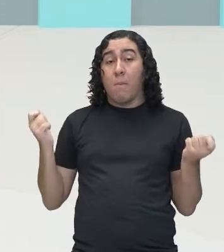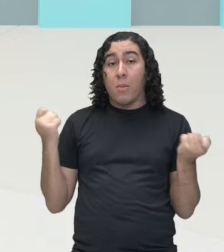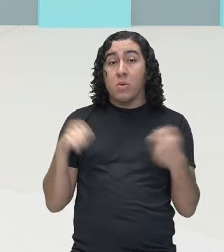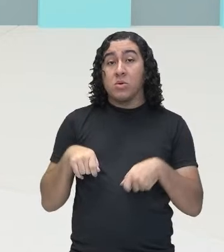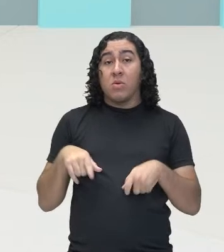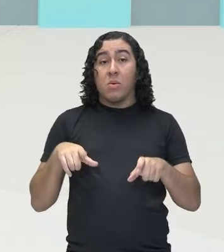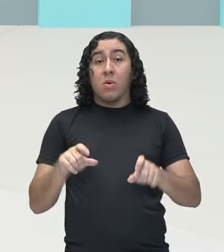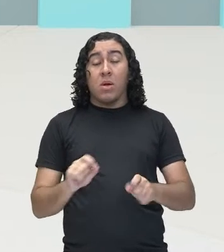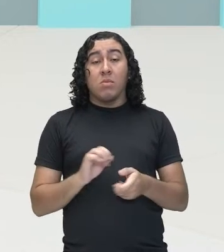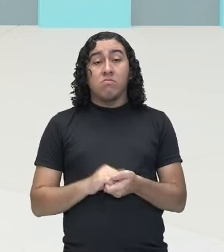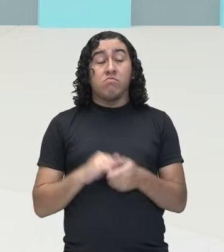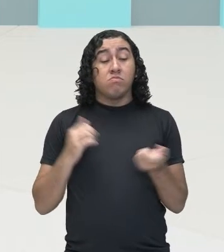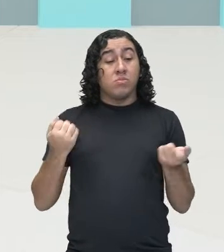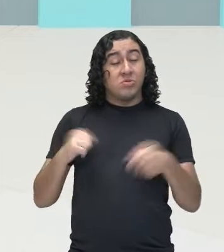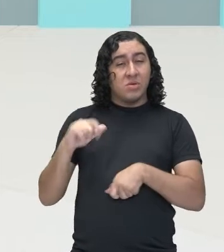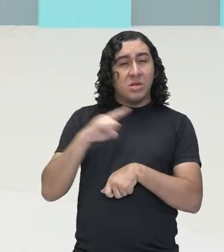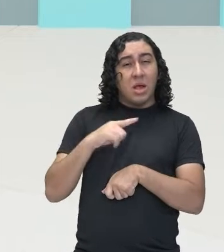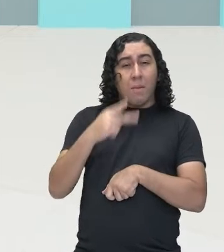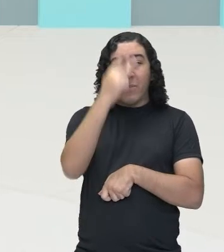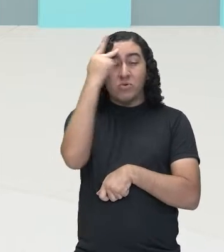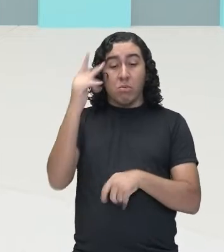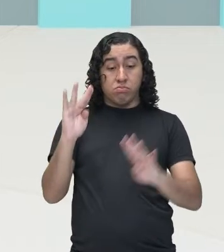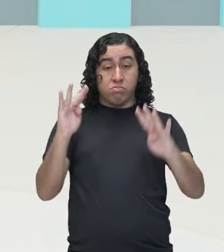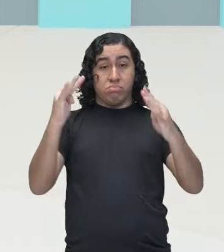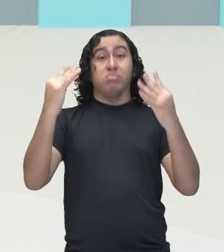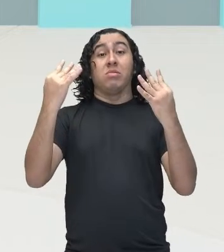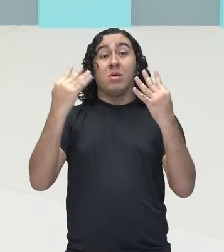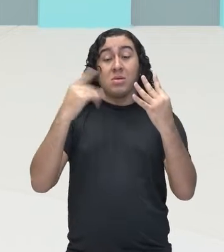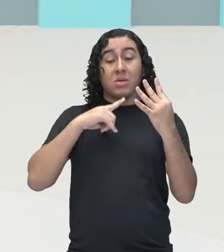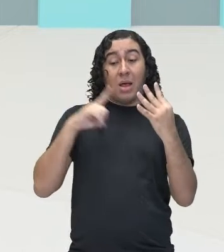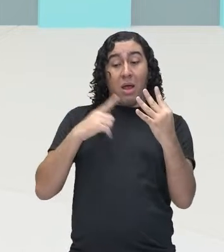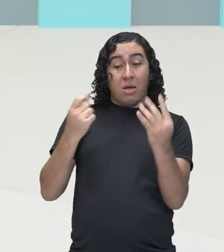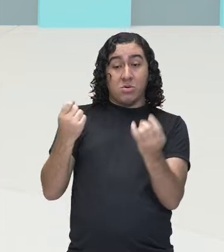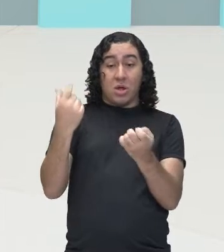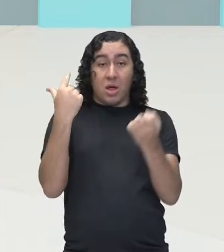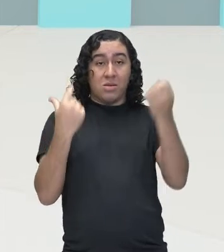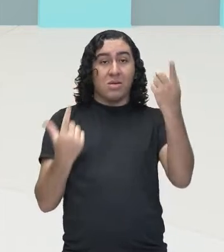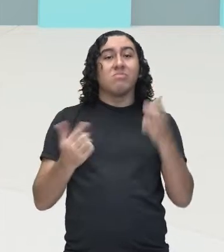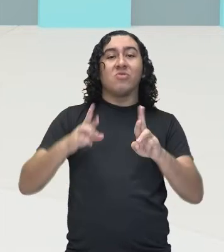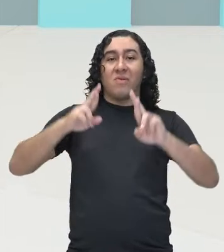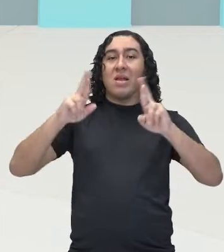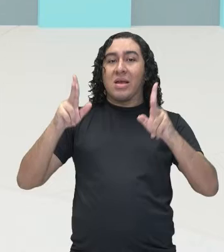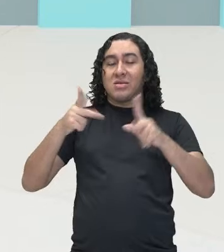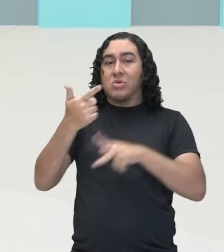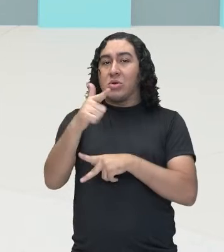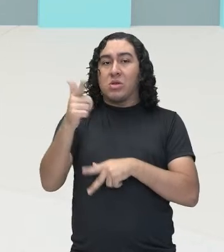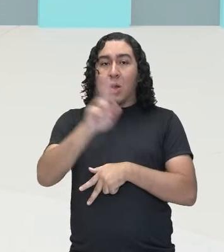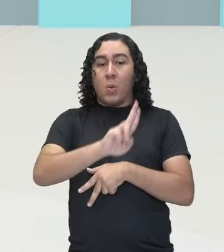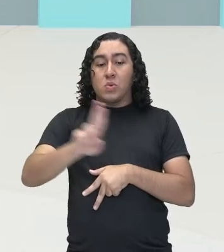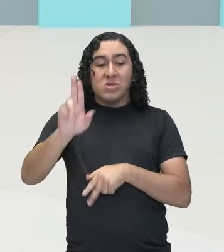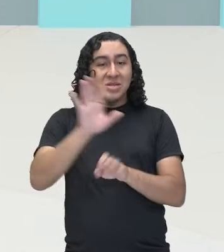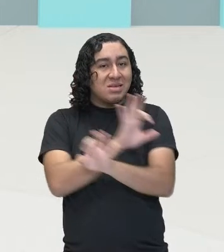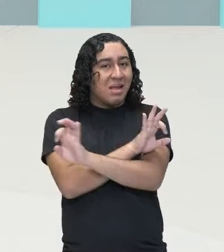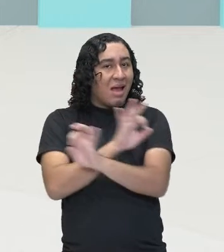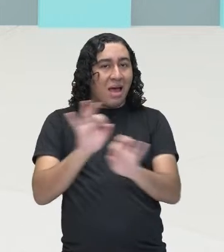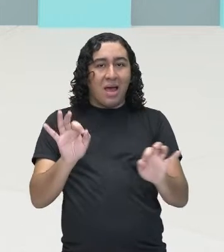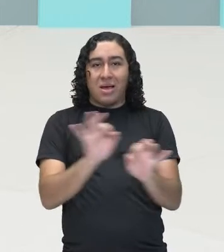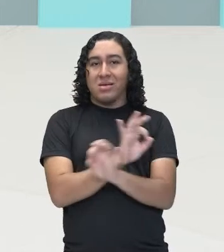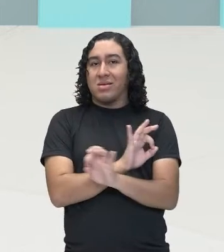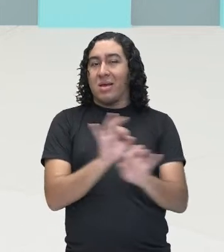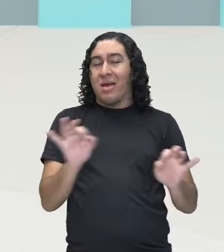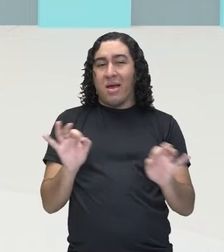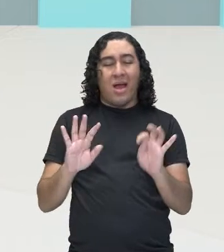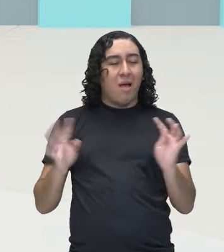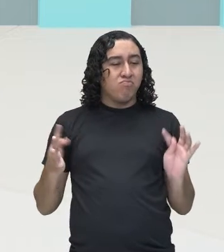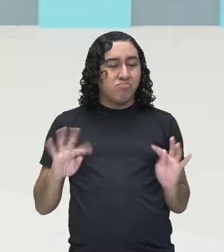a mágica chegue até o espectador, sem o uso de nenhuma tecnologia